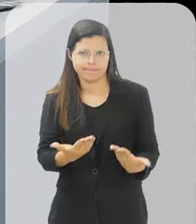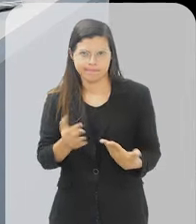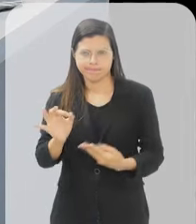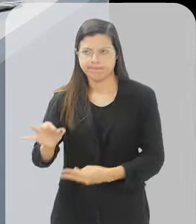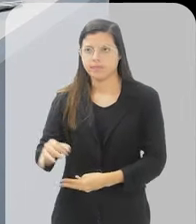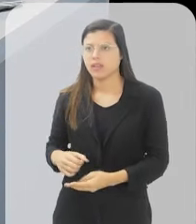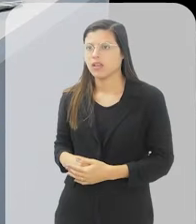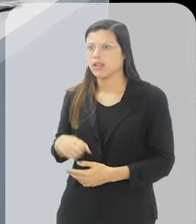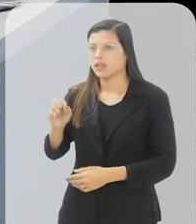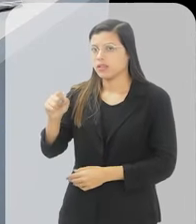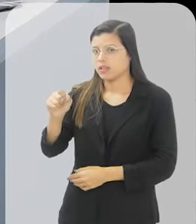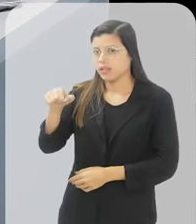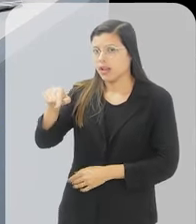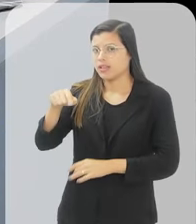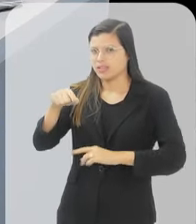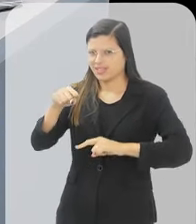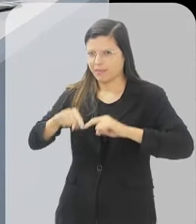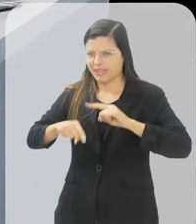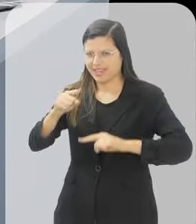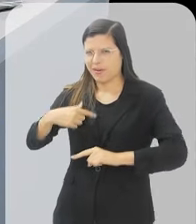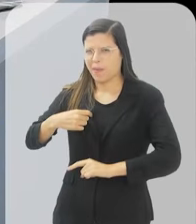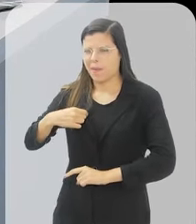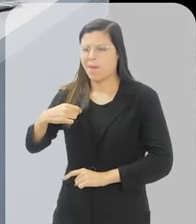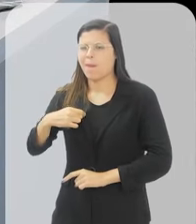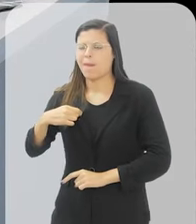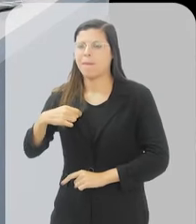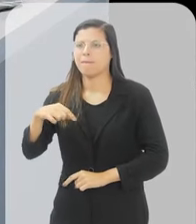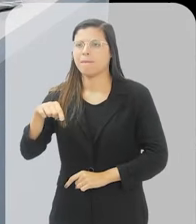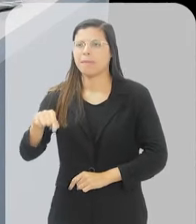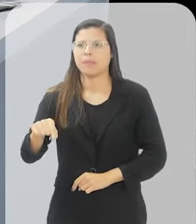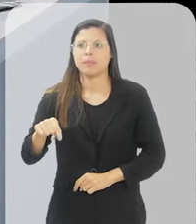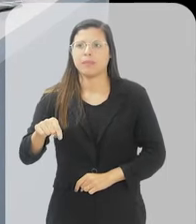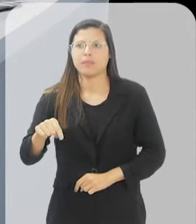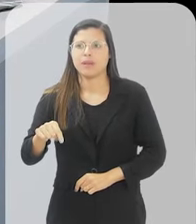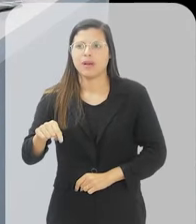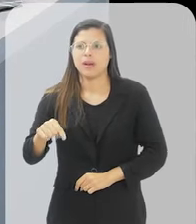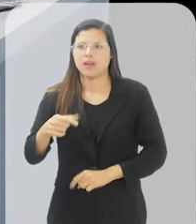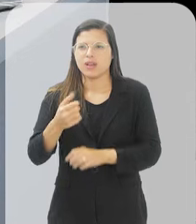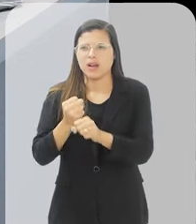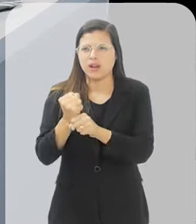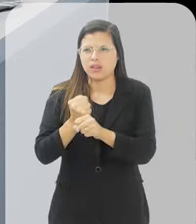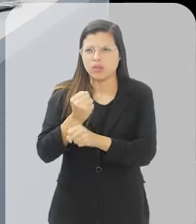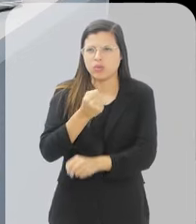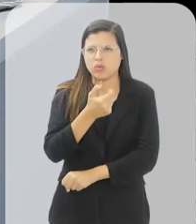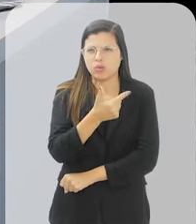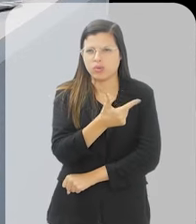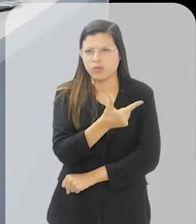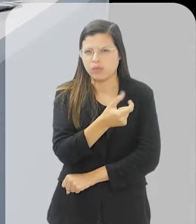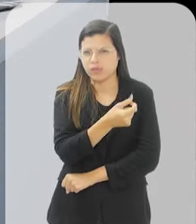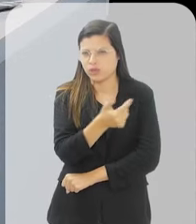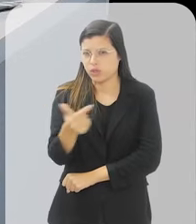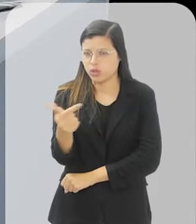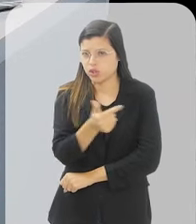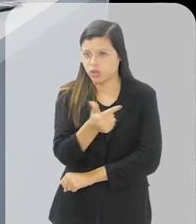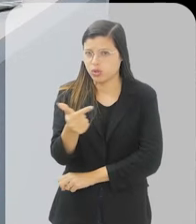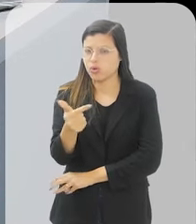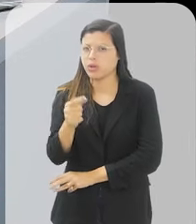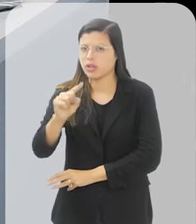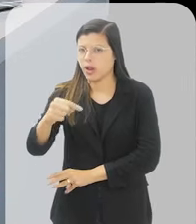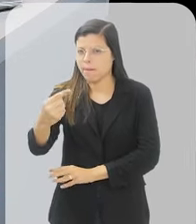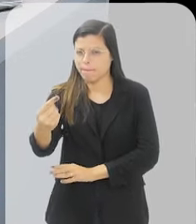Sim. Essa fantasia em específico, eu vi na. Veio o Abre Alas de 2022,